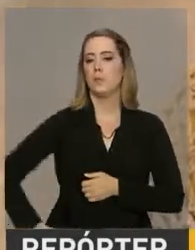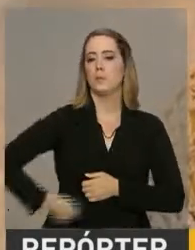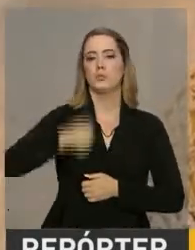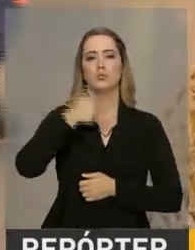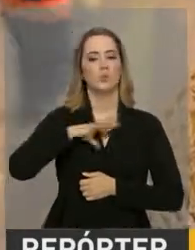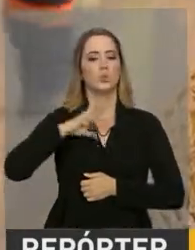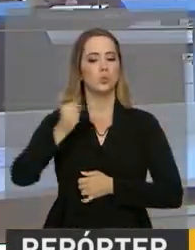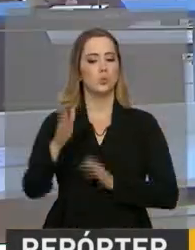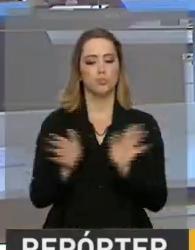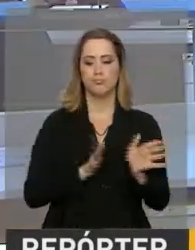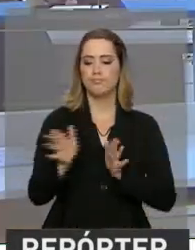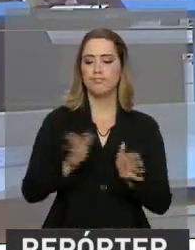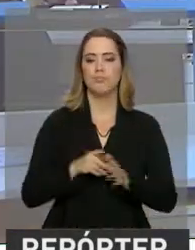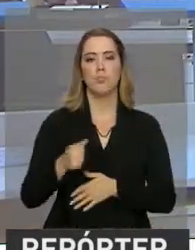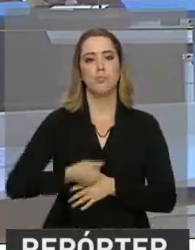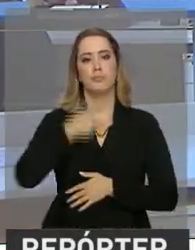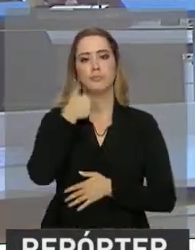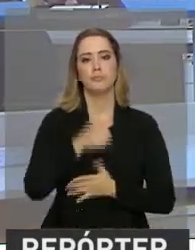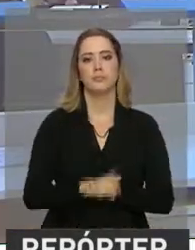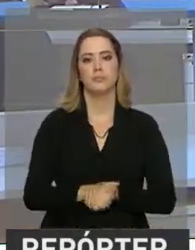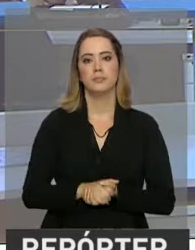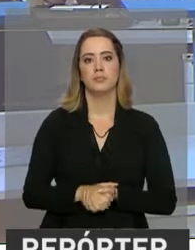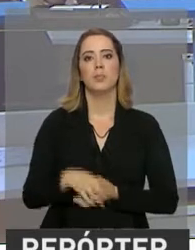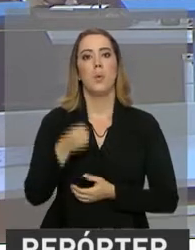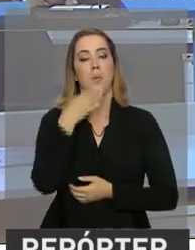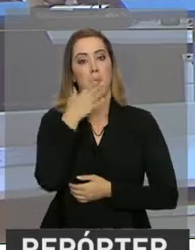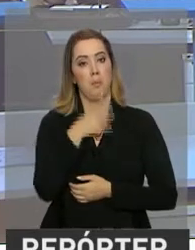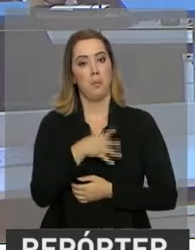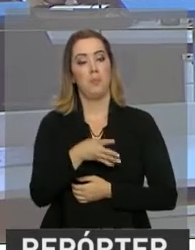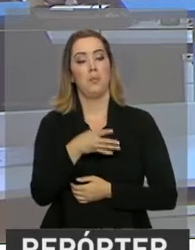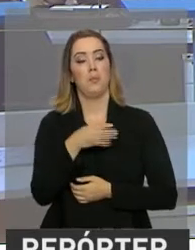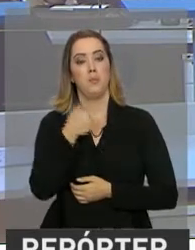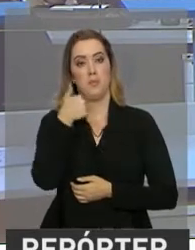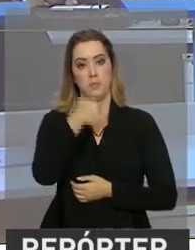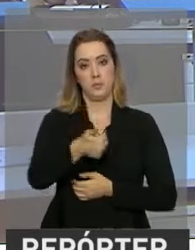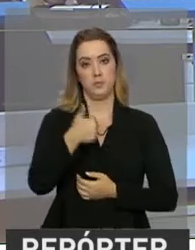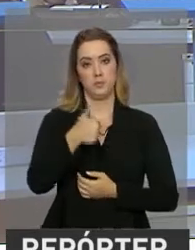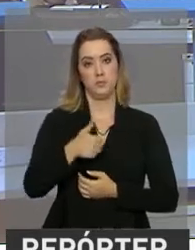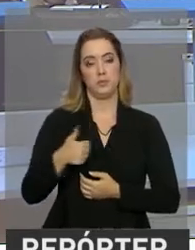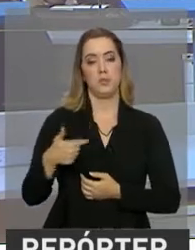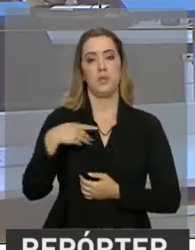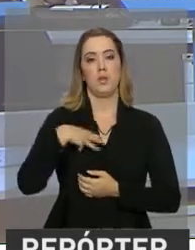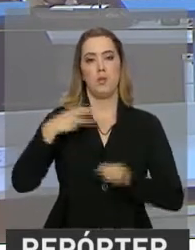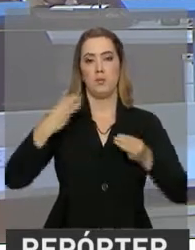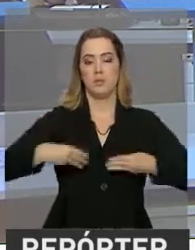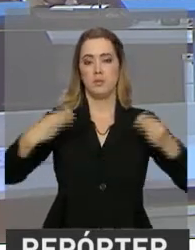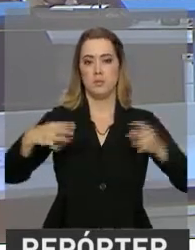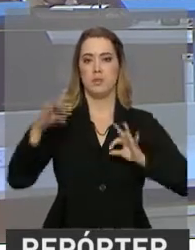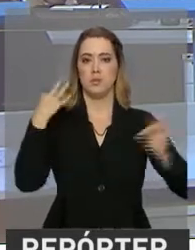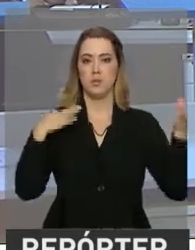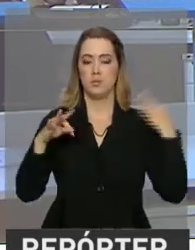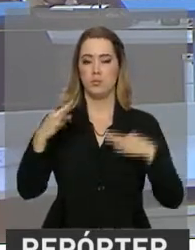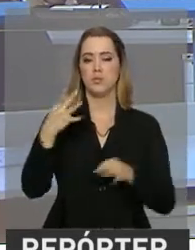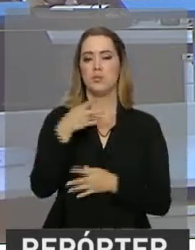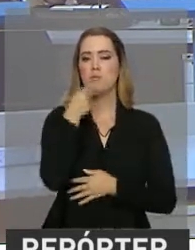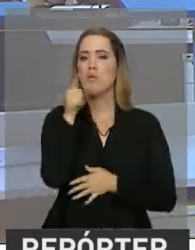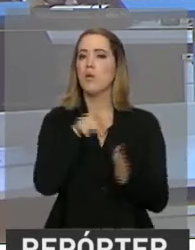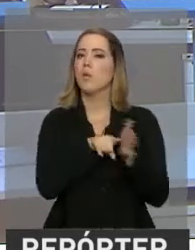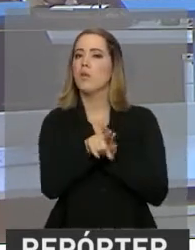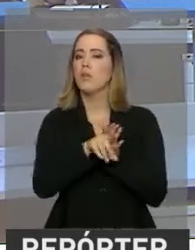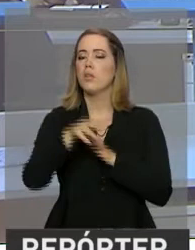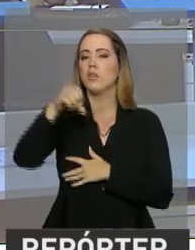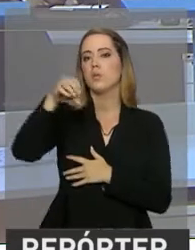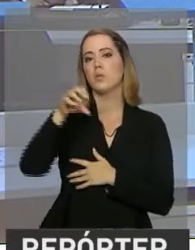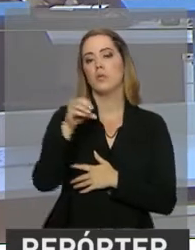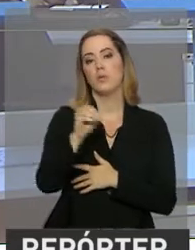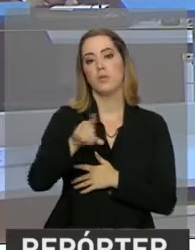adaptado boa impressão segundo o Ministério do Turismo 90,5 por dos turistas que estiveram no